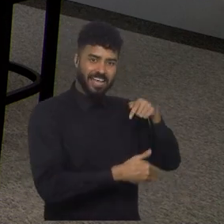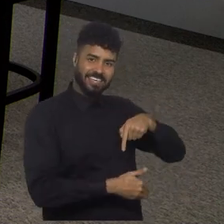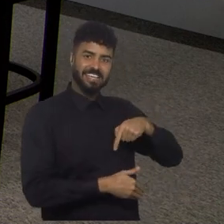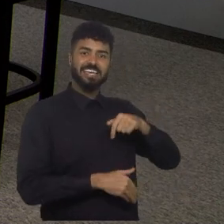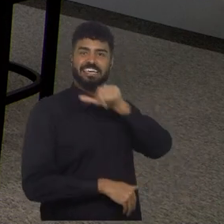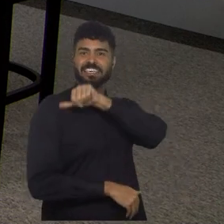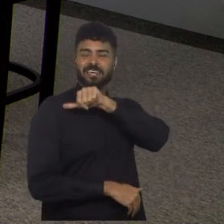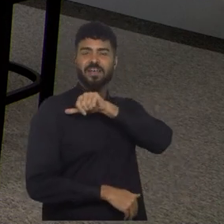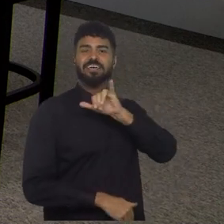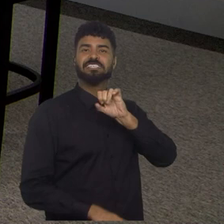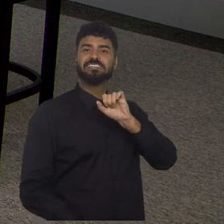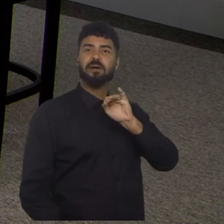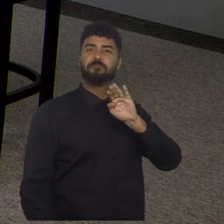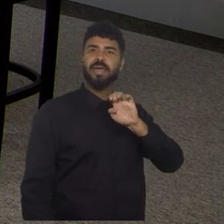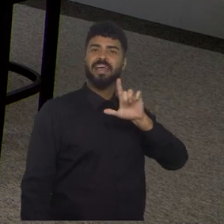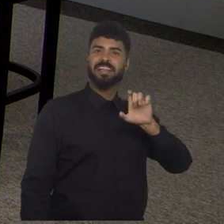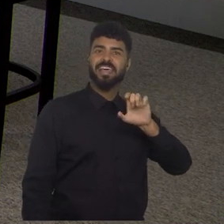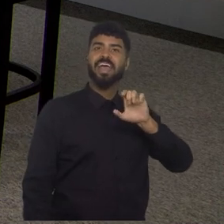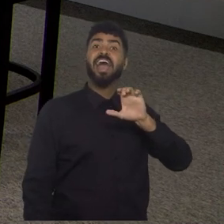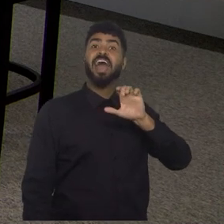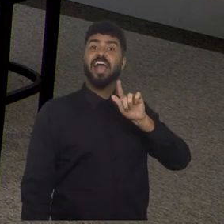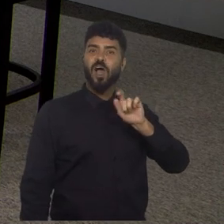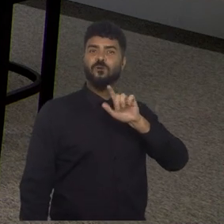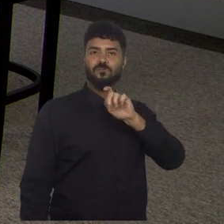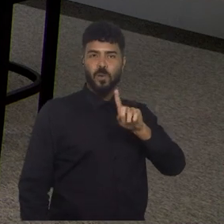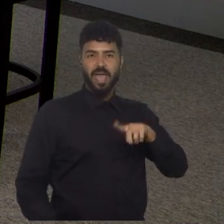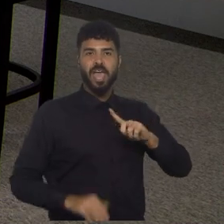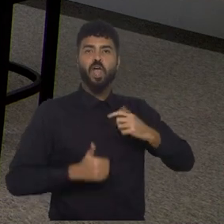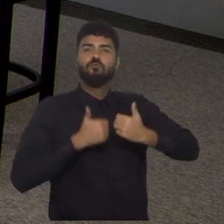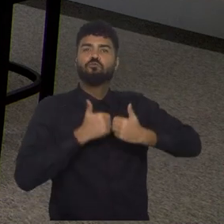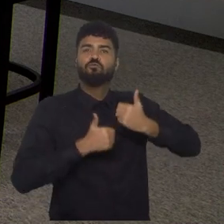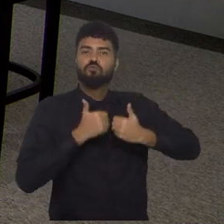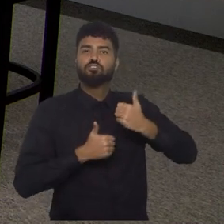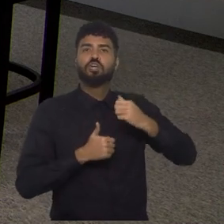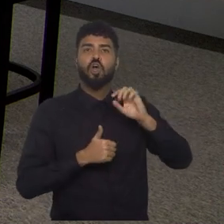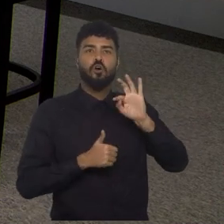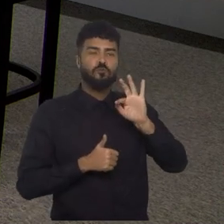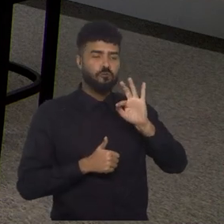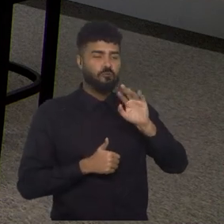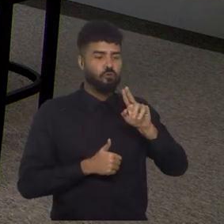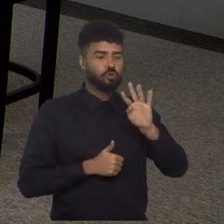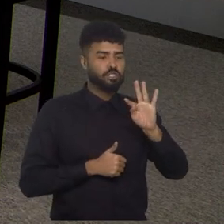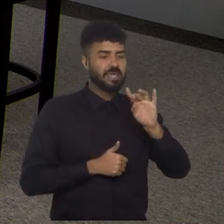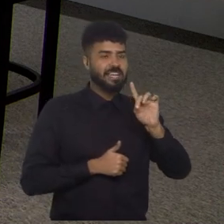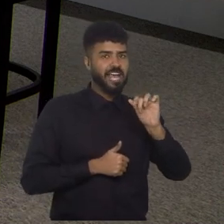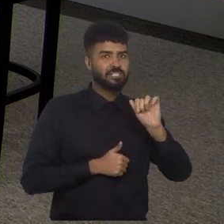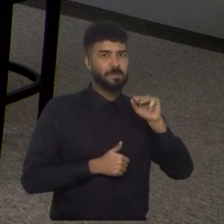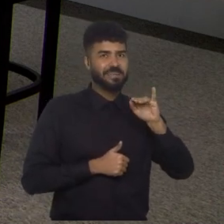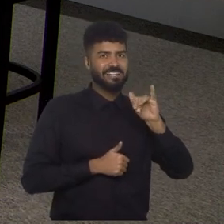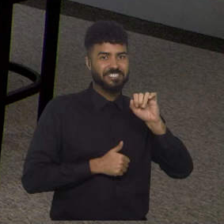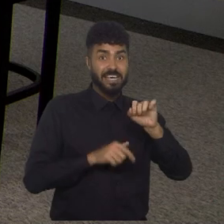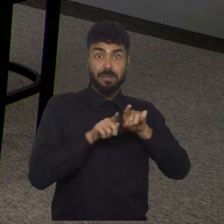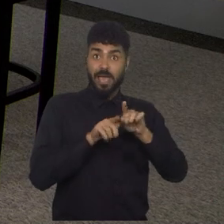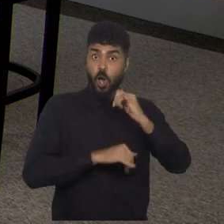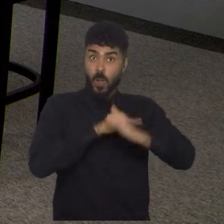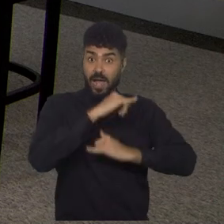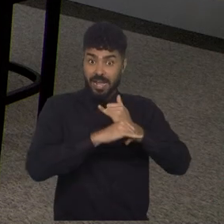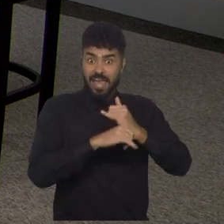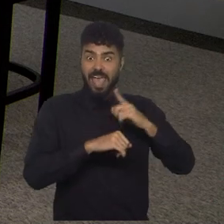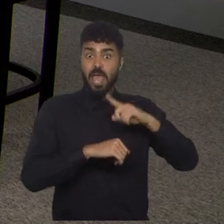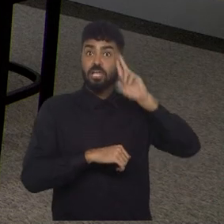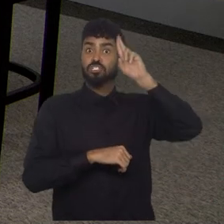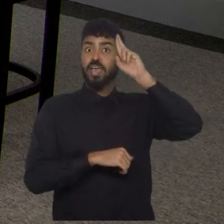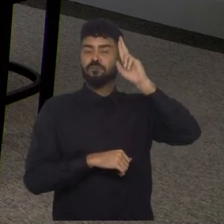para Isabelle Galvão, comentarista do Fute das Minas. E também com a gente mais online, eu conto com o editor-chefe do